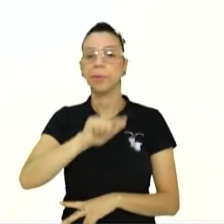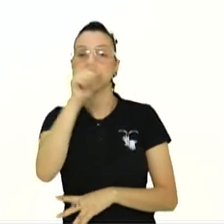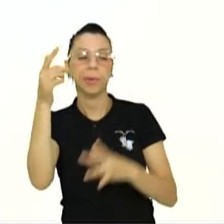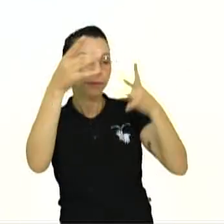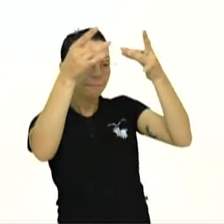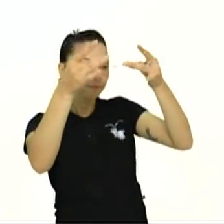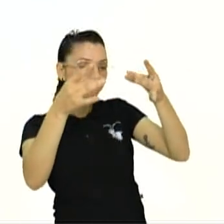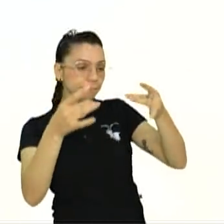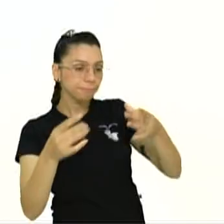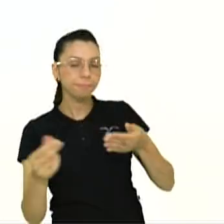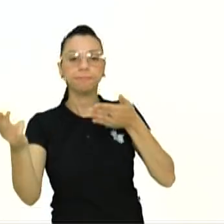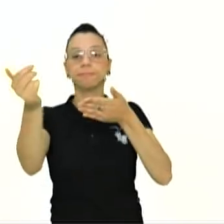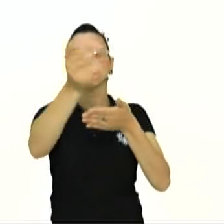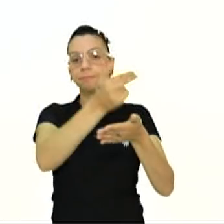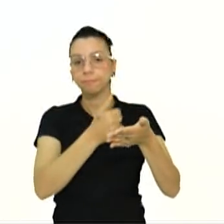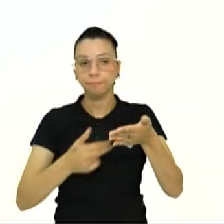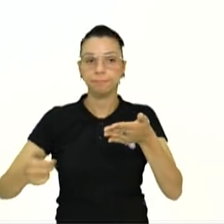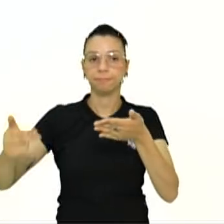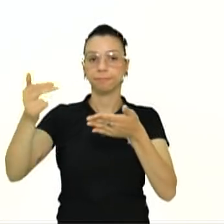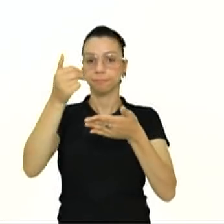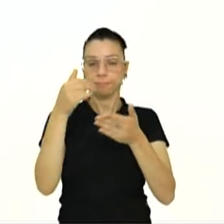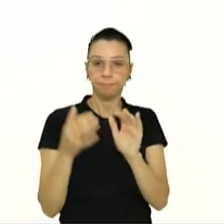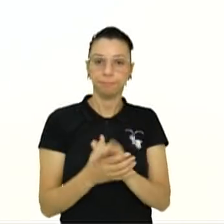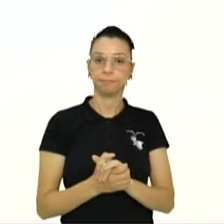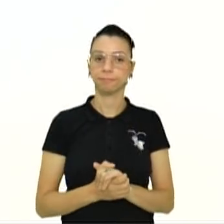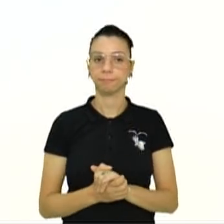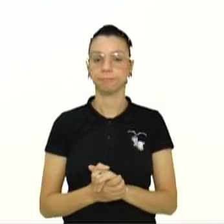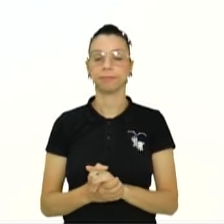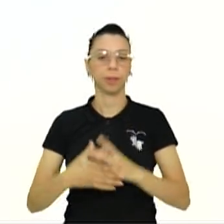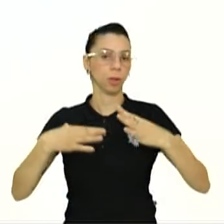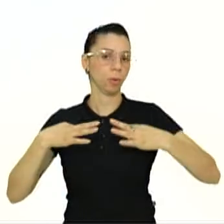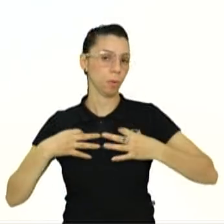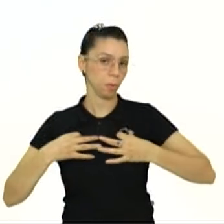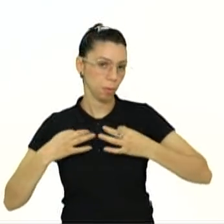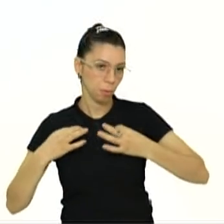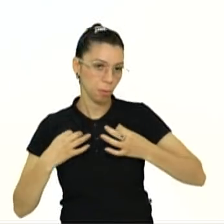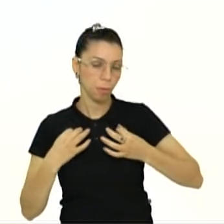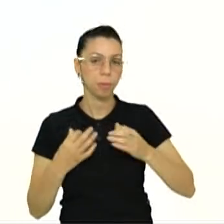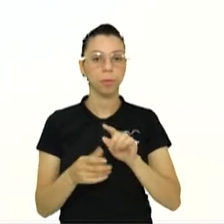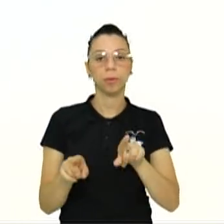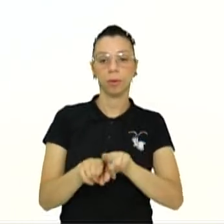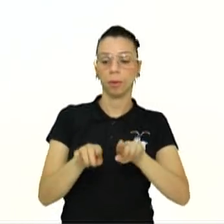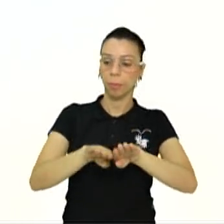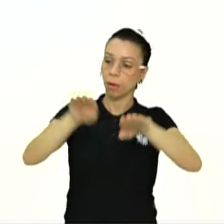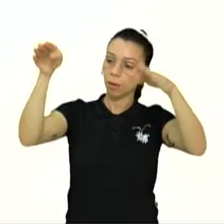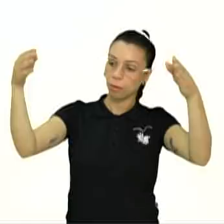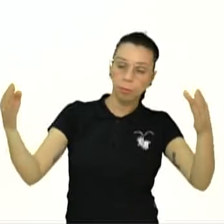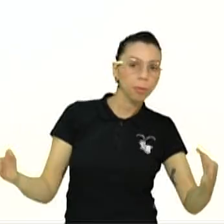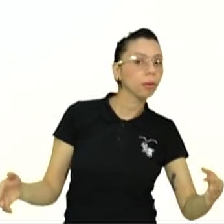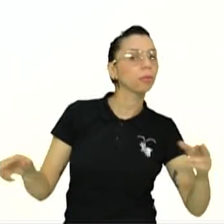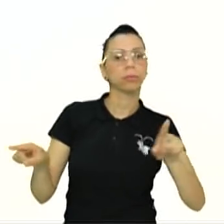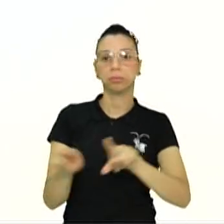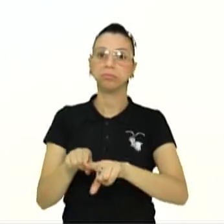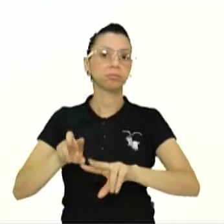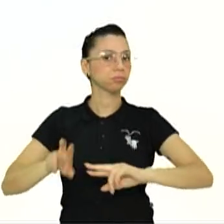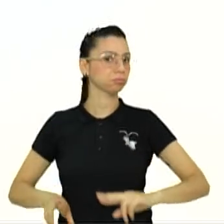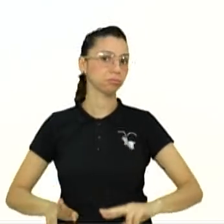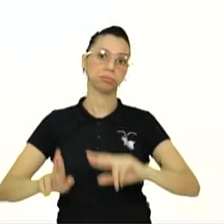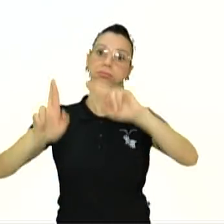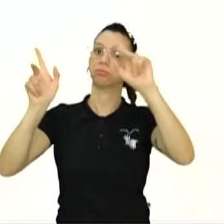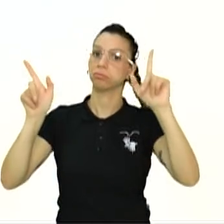de pinturas. O seu vestuário, o palco já é diferente,